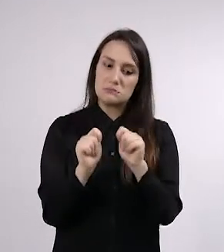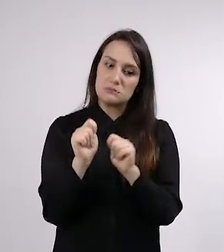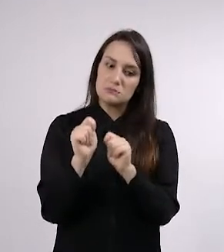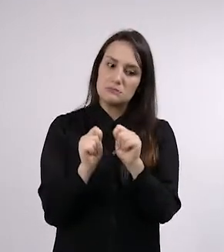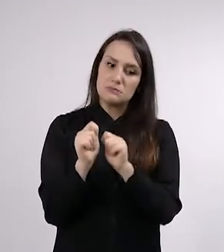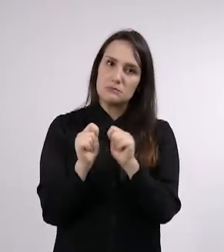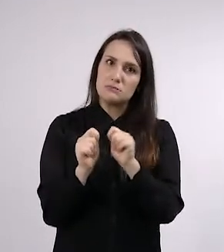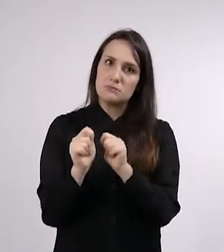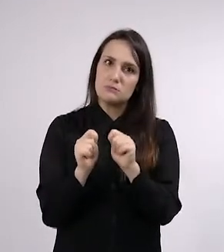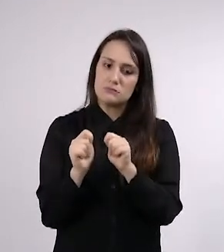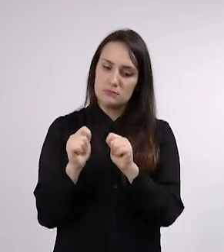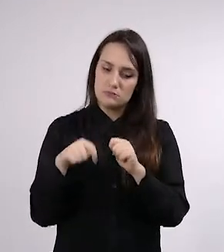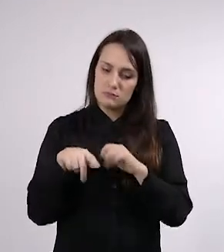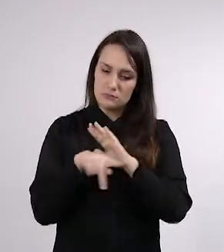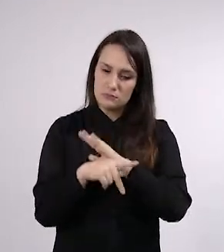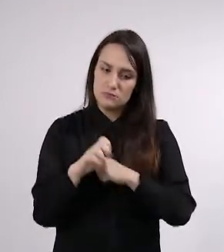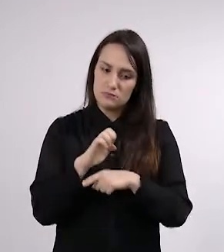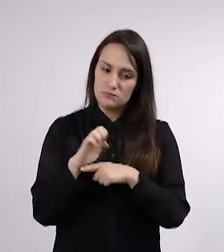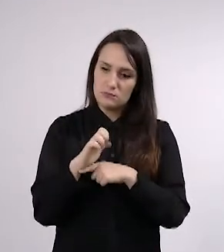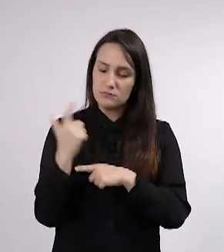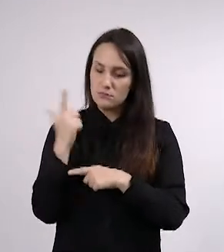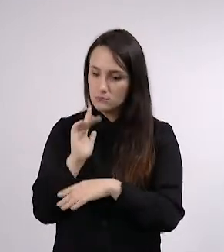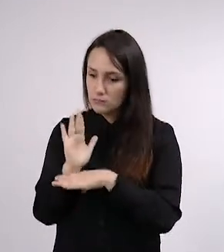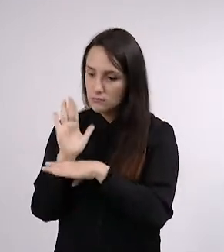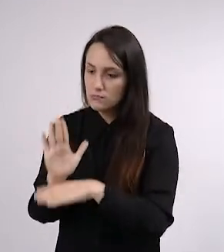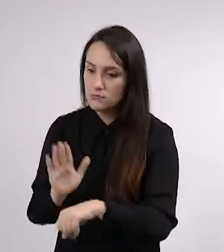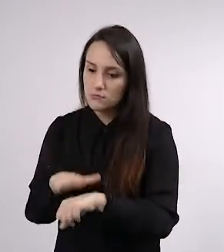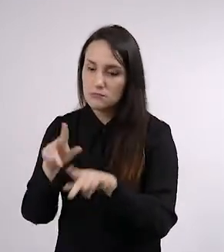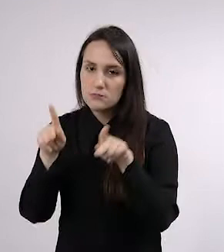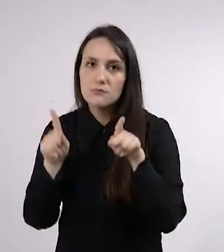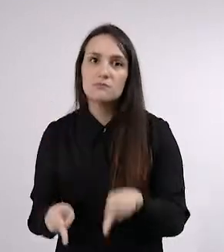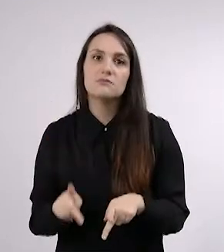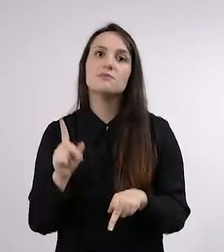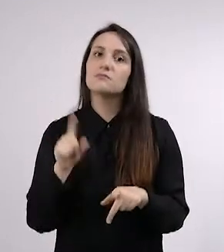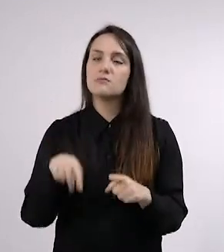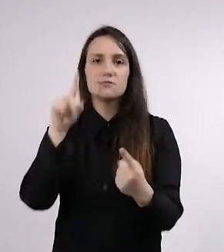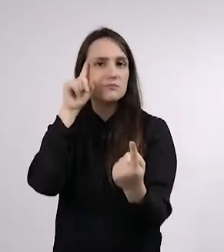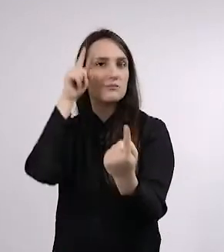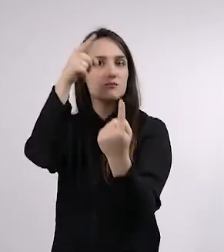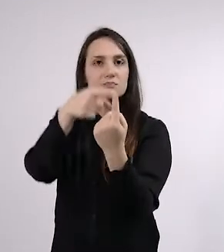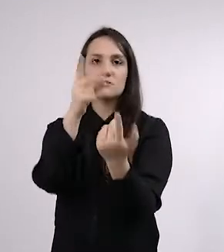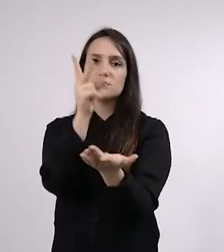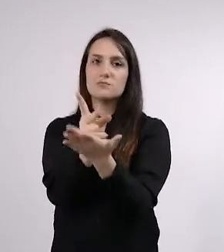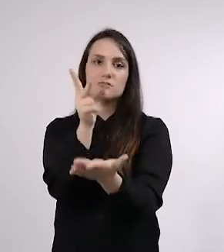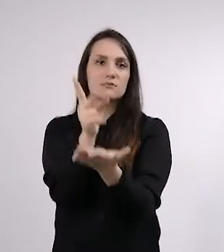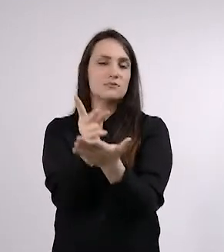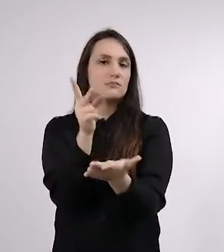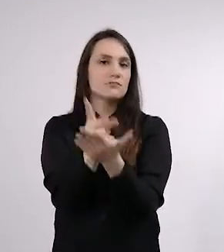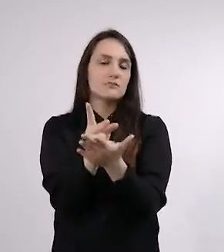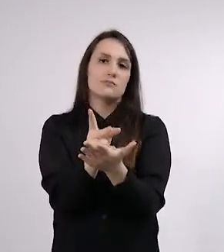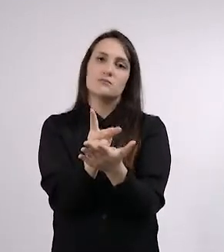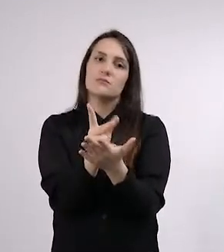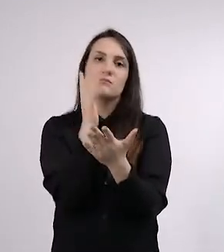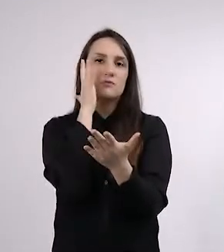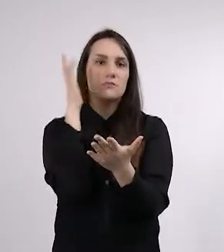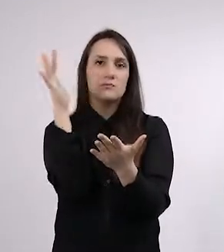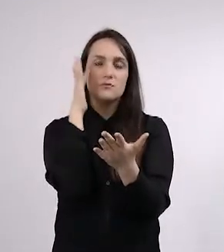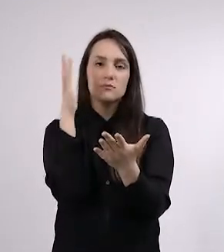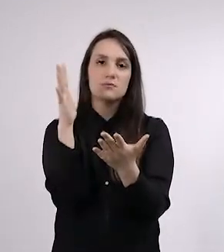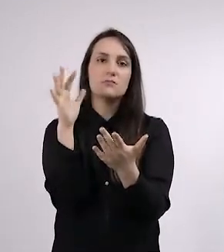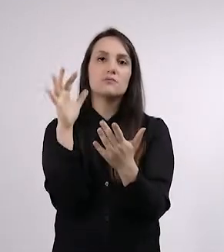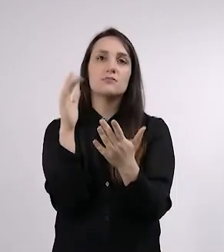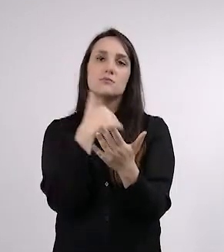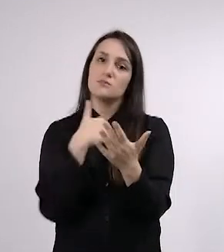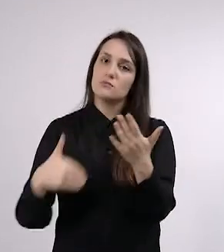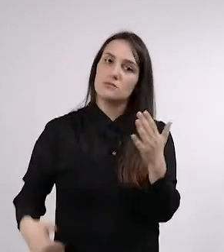com o Estado para gastar mais com a população. Acho que essa é a diretriz que nós estamos trabalhando. O governador Reinaldo